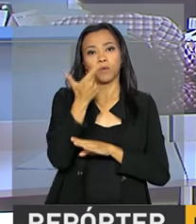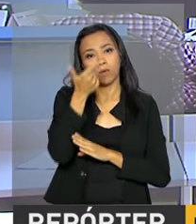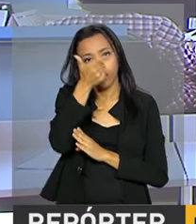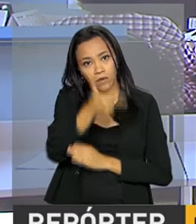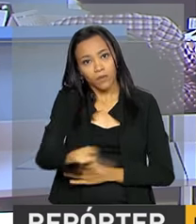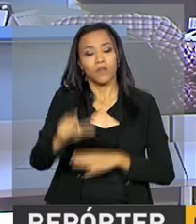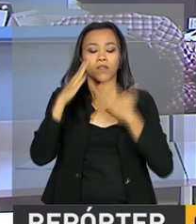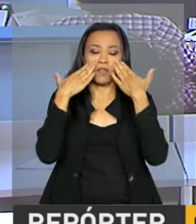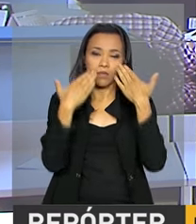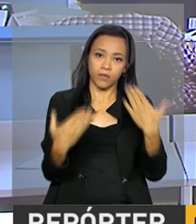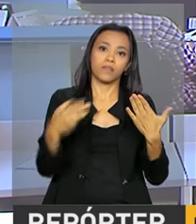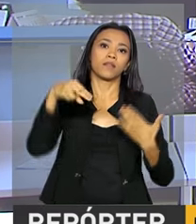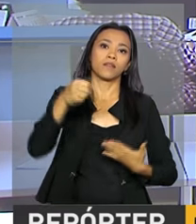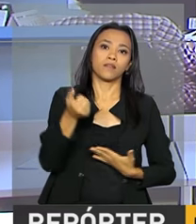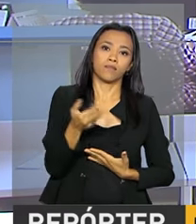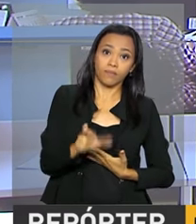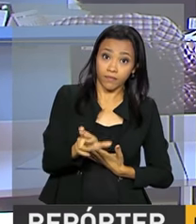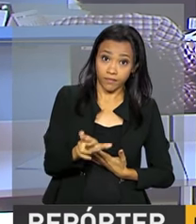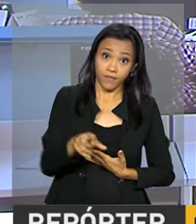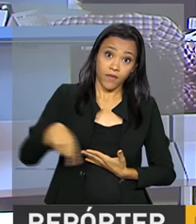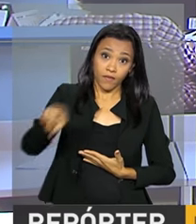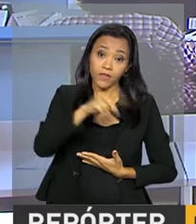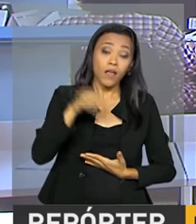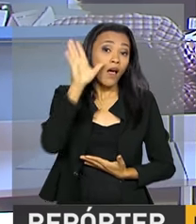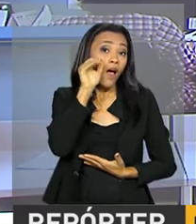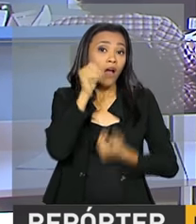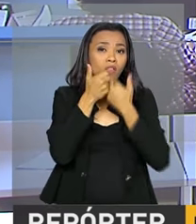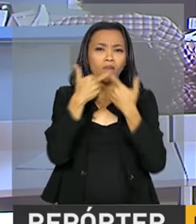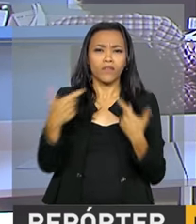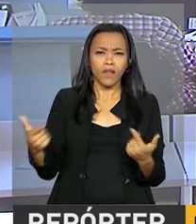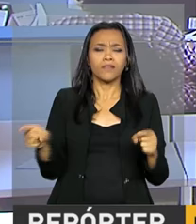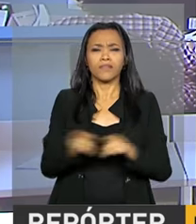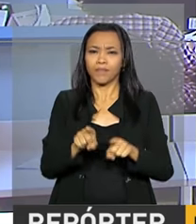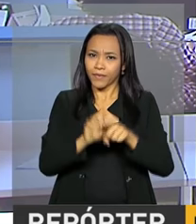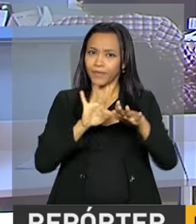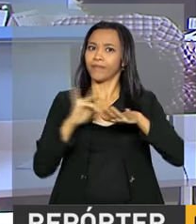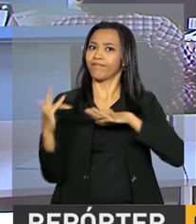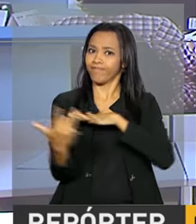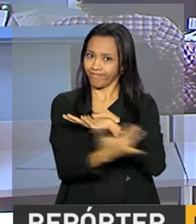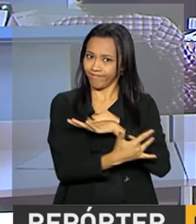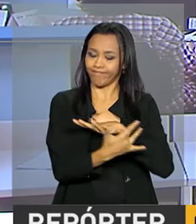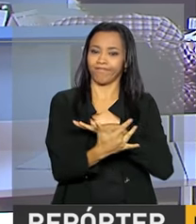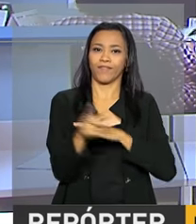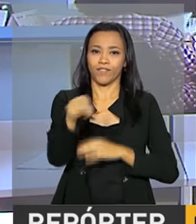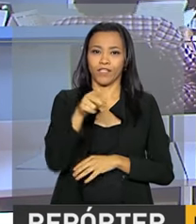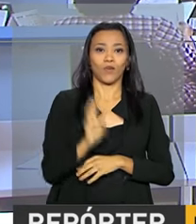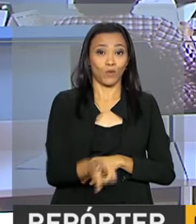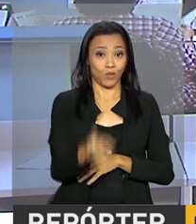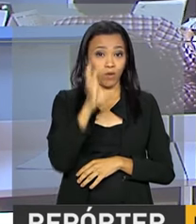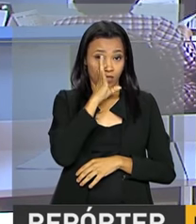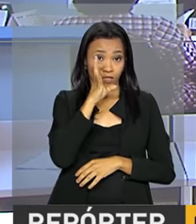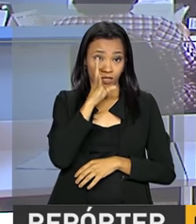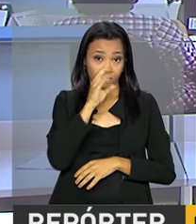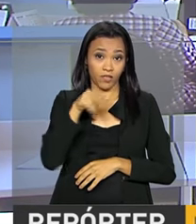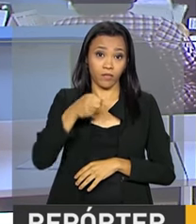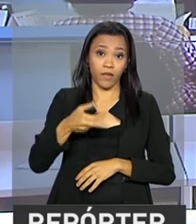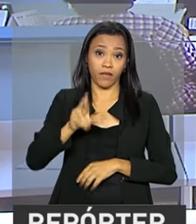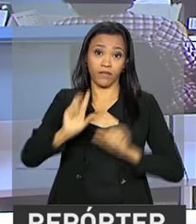próxima edição do Repórter NBR. Acompanhe as novidades também em nossas redes sociais. Continue com